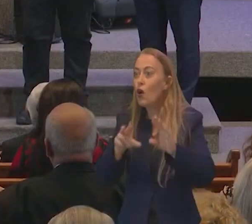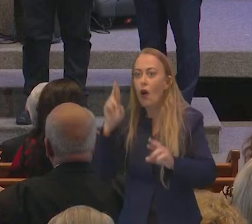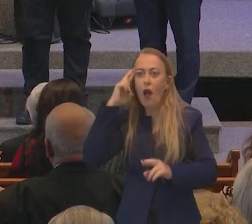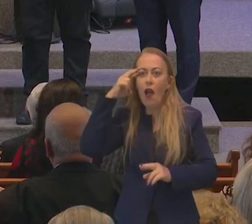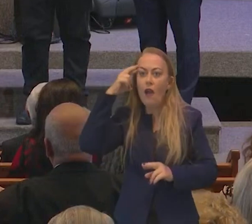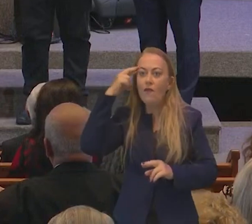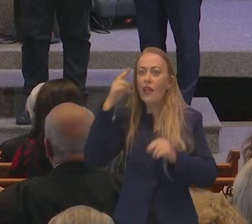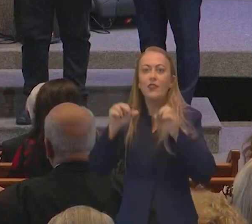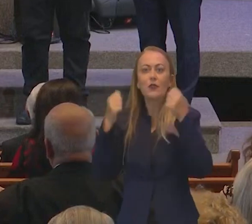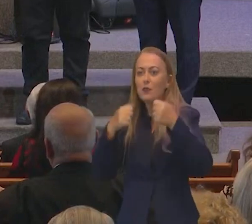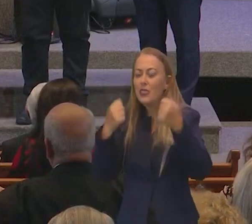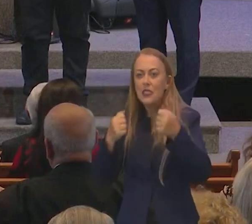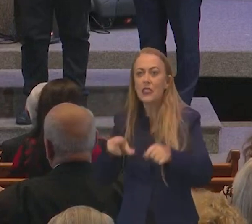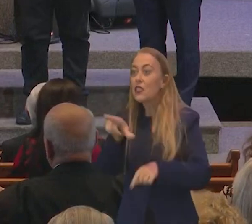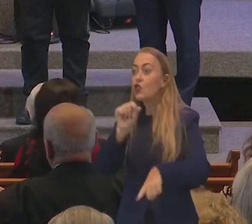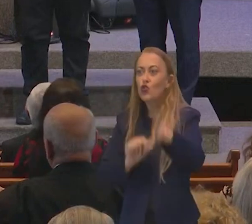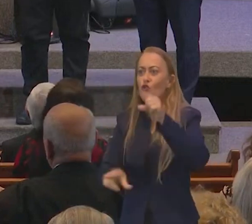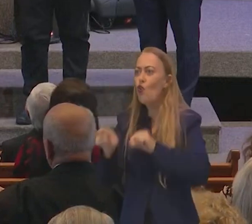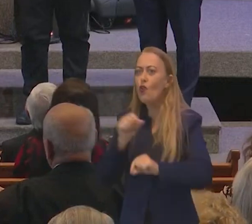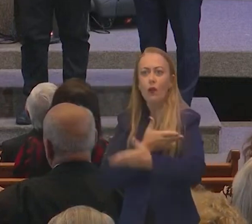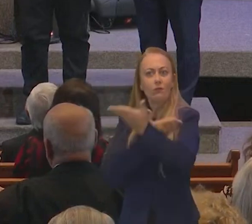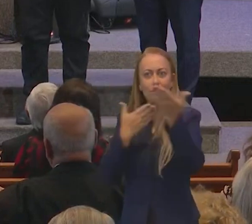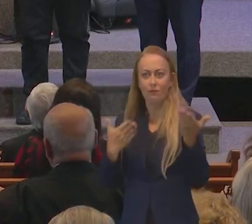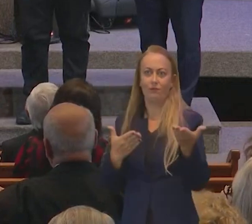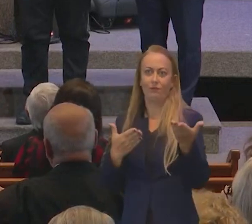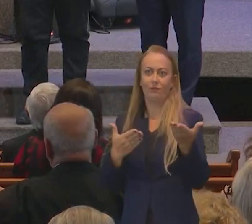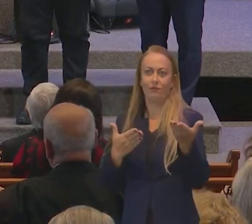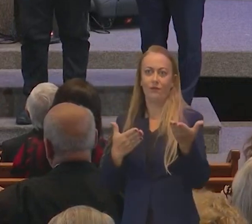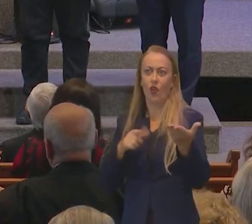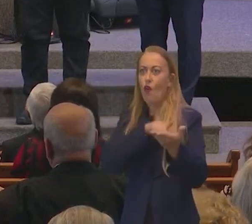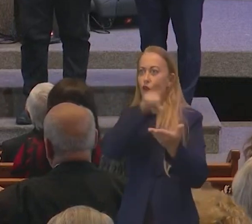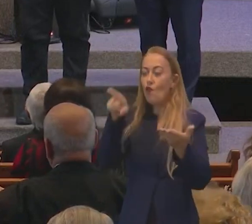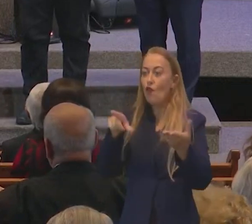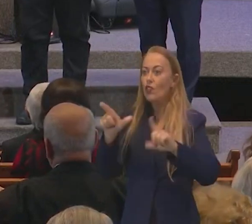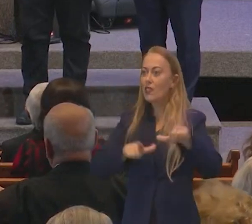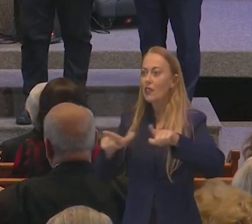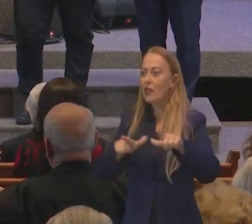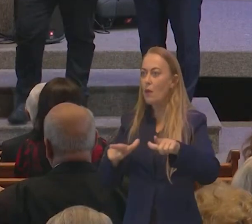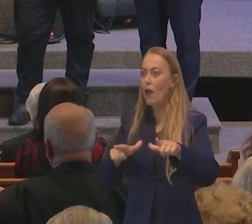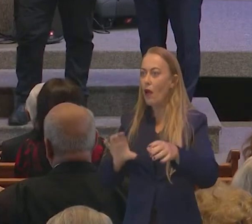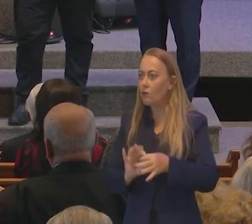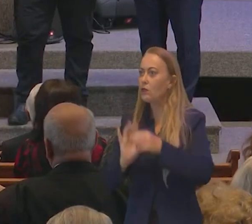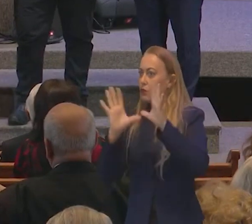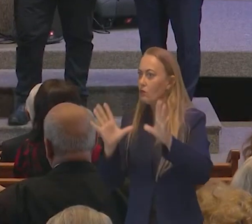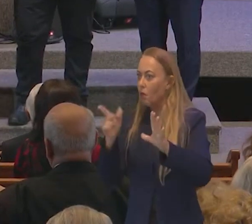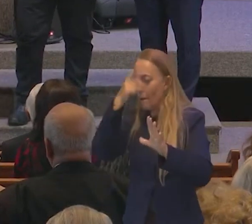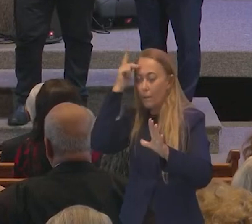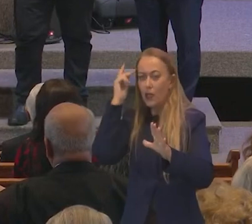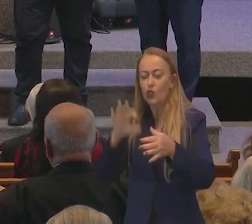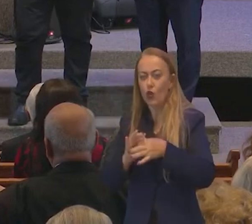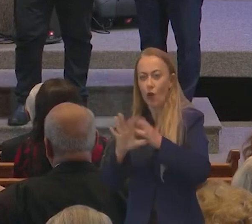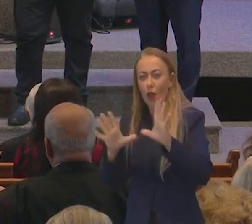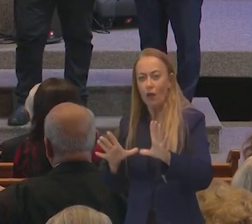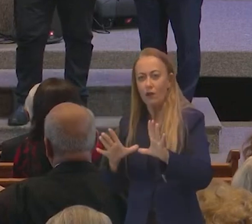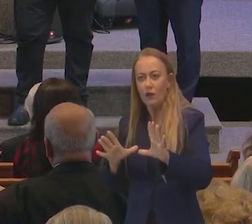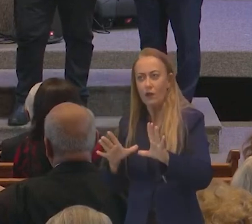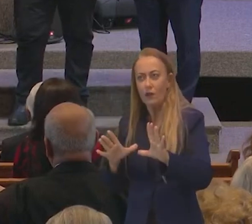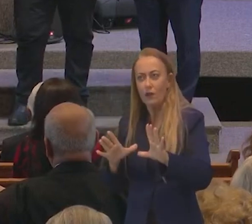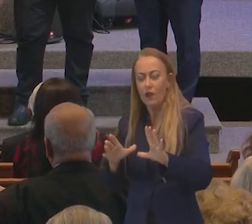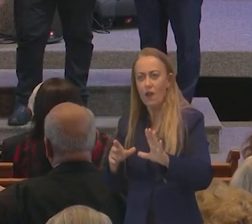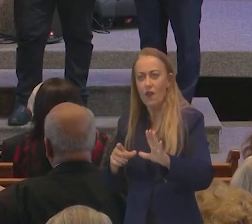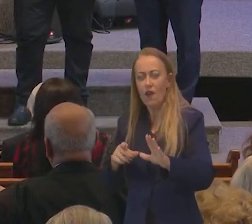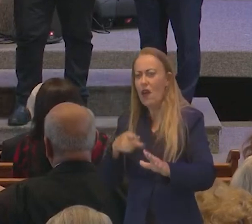nós precisamos fazer uma opção. Você vai trabalhar para solto. Você vai dizer para eles: não fume